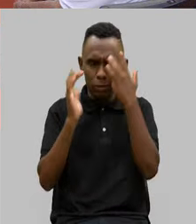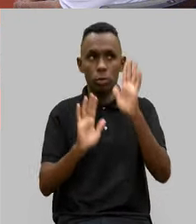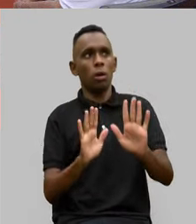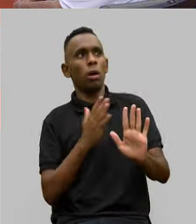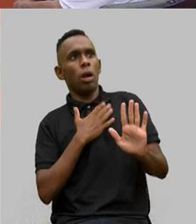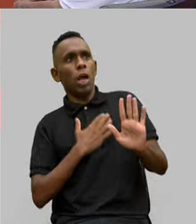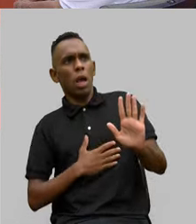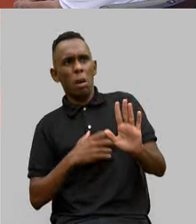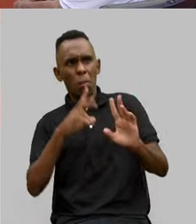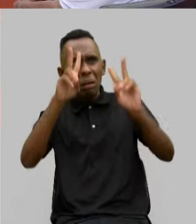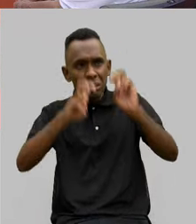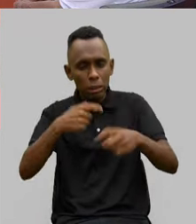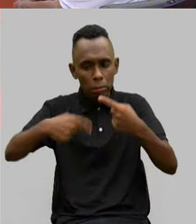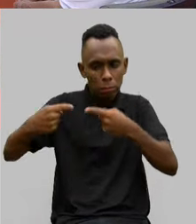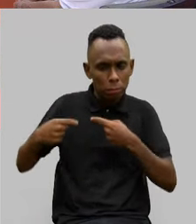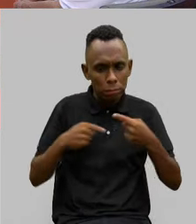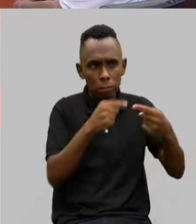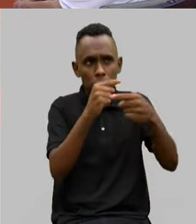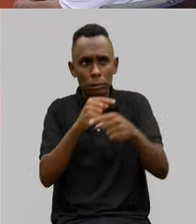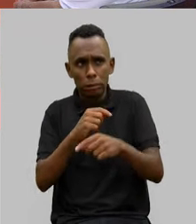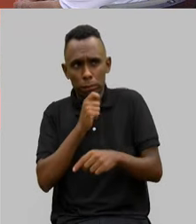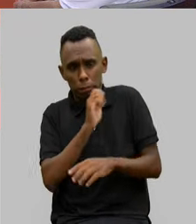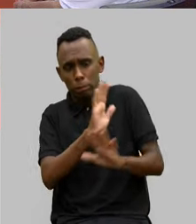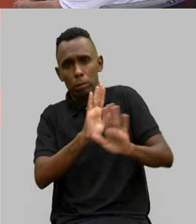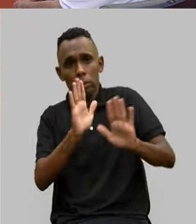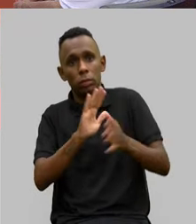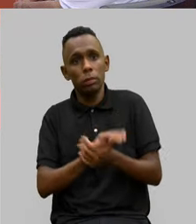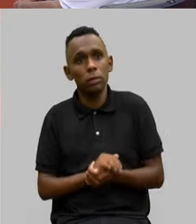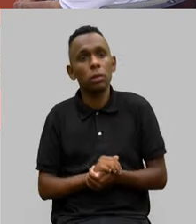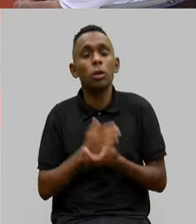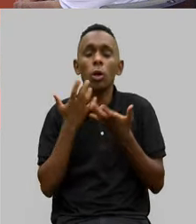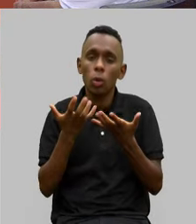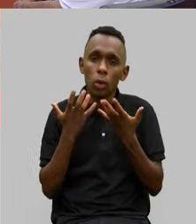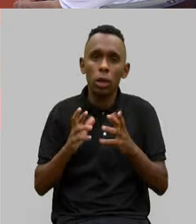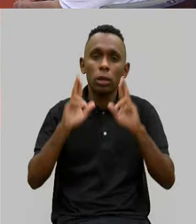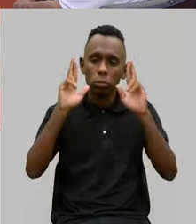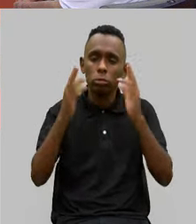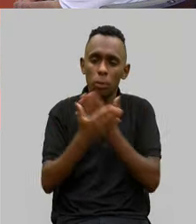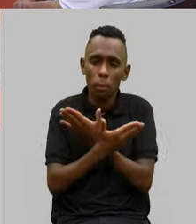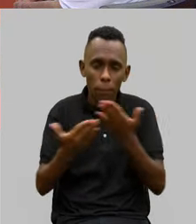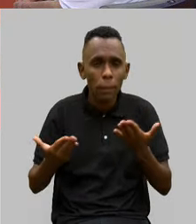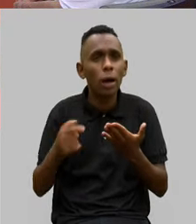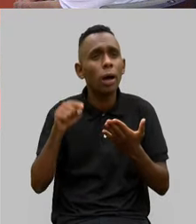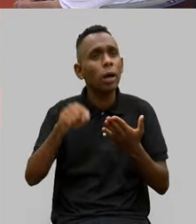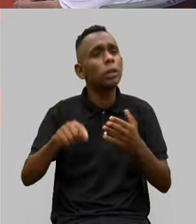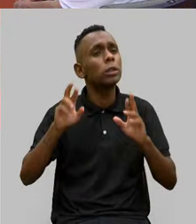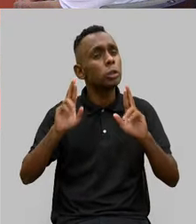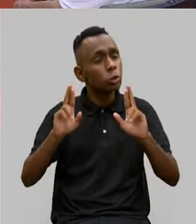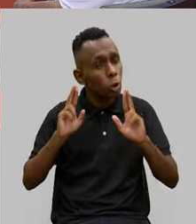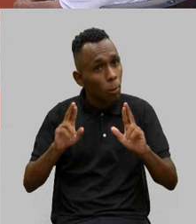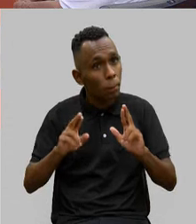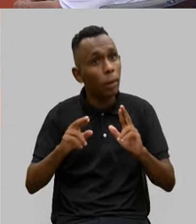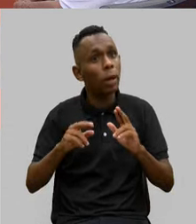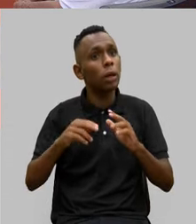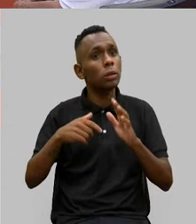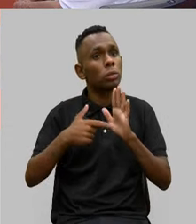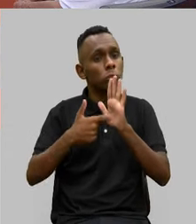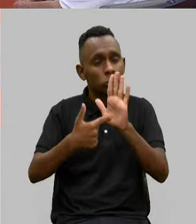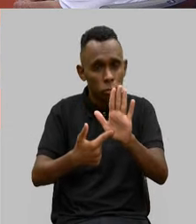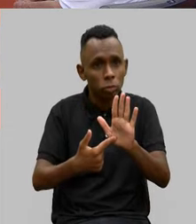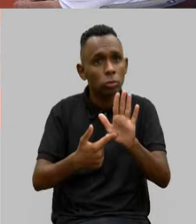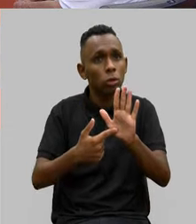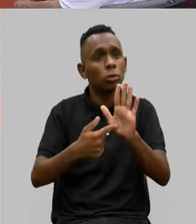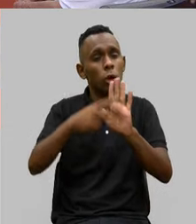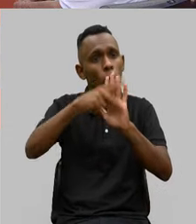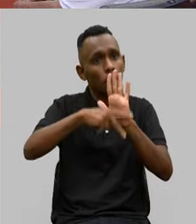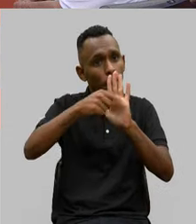aí droga Então deputada o que eu desejo a essa casa o que eu espero dessa casa é que na apreciação desse